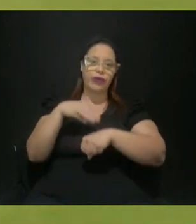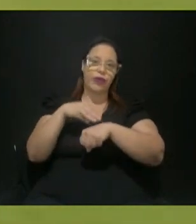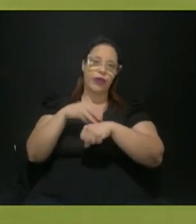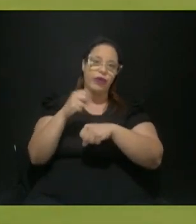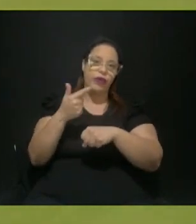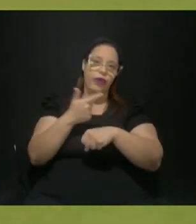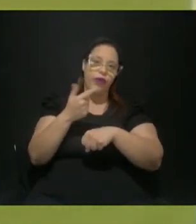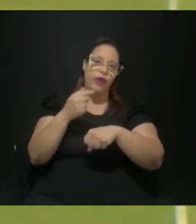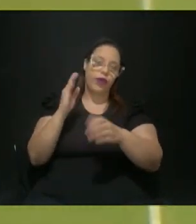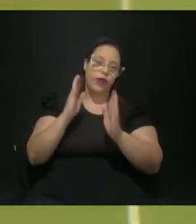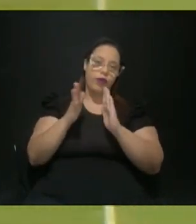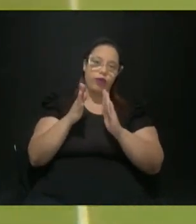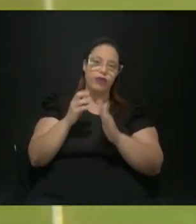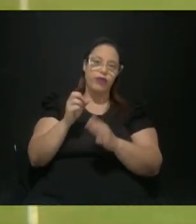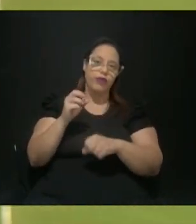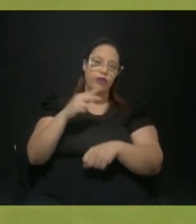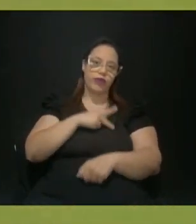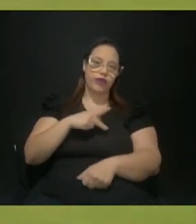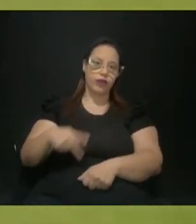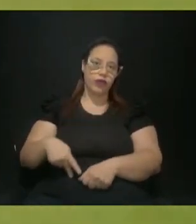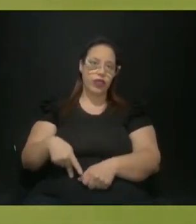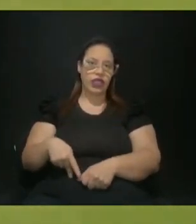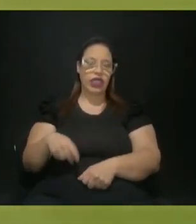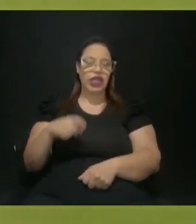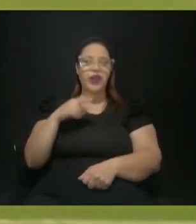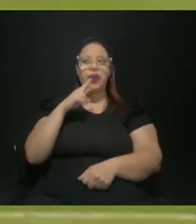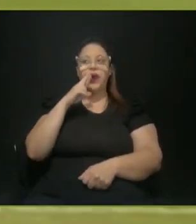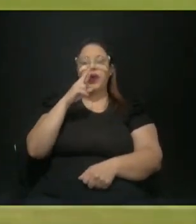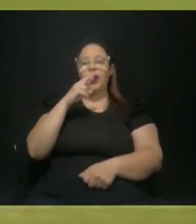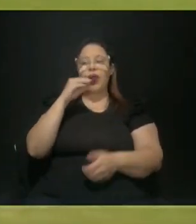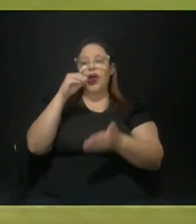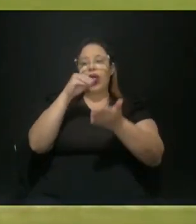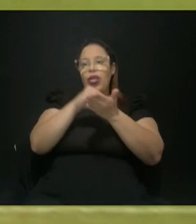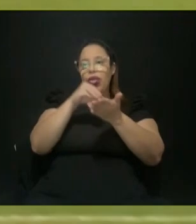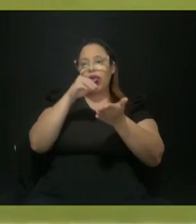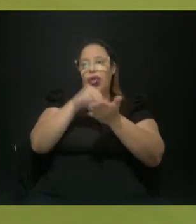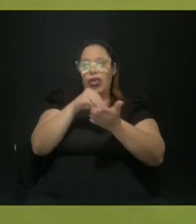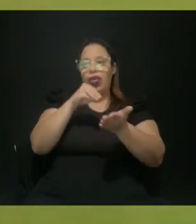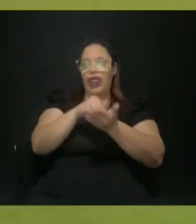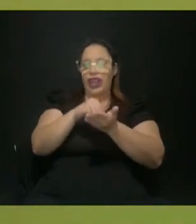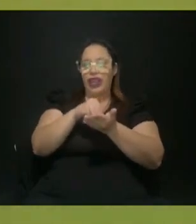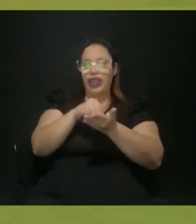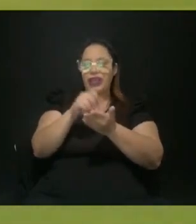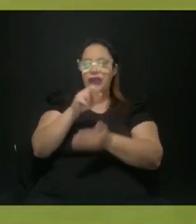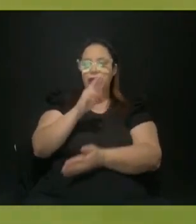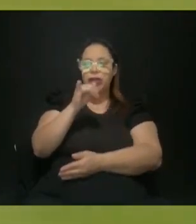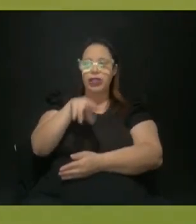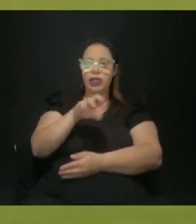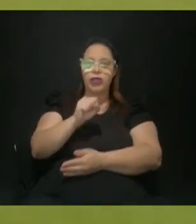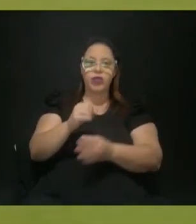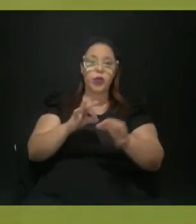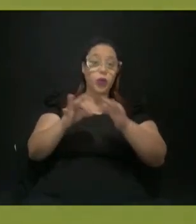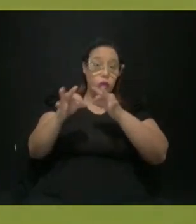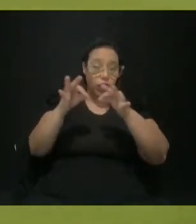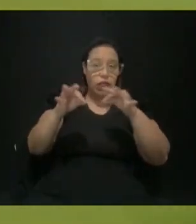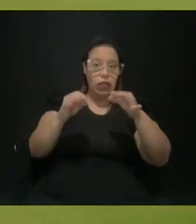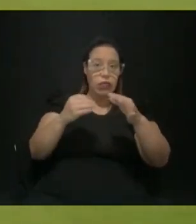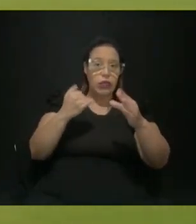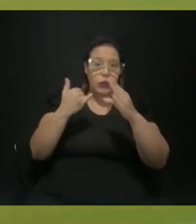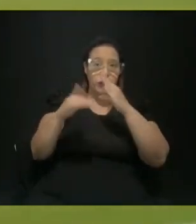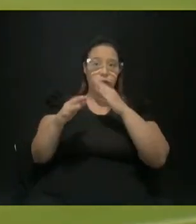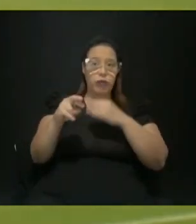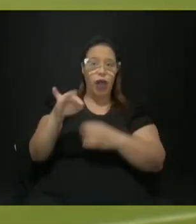a Ponte ficou reclamando de falta em Emerson. O Amazonas seguiu a jogada e Matheus Serafim